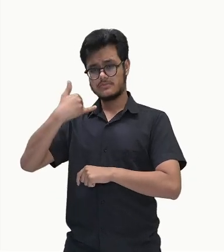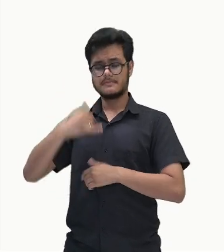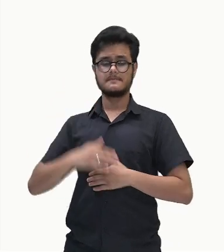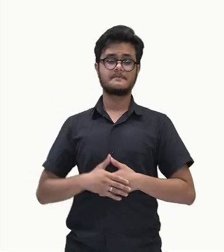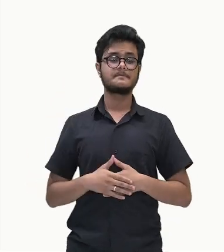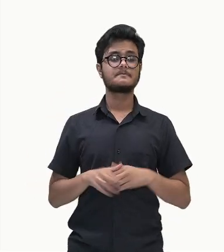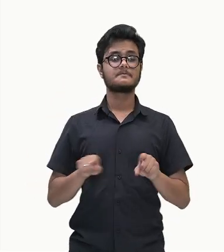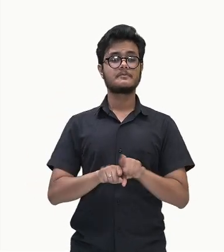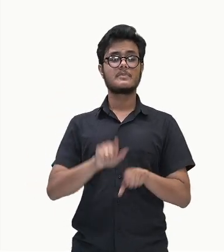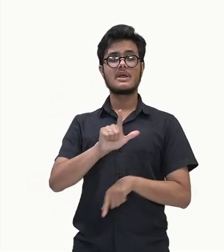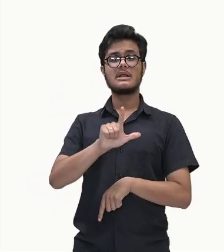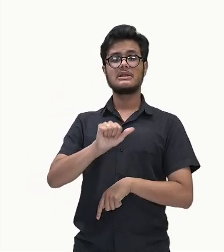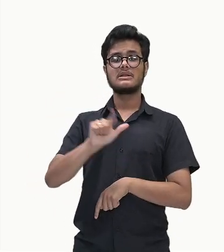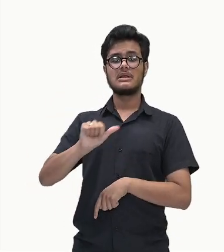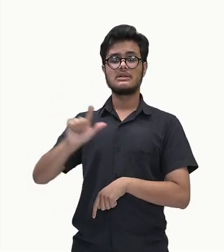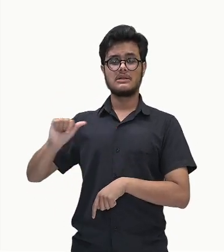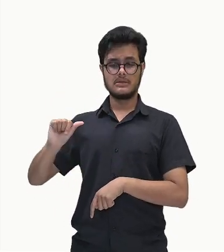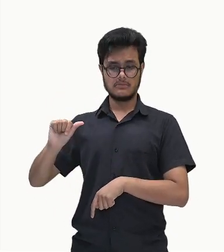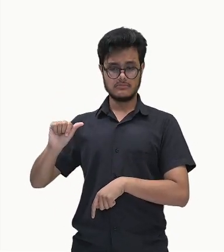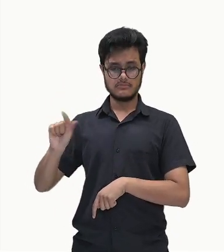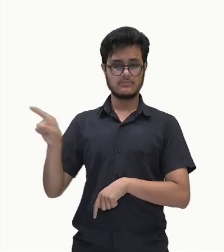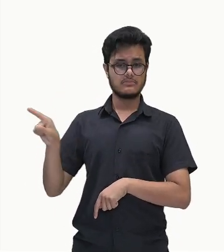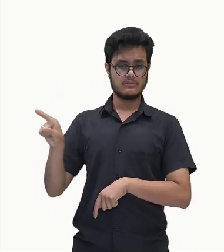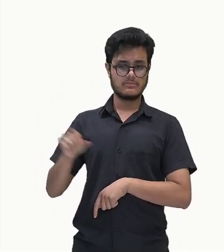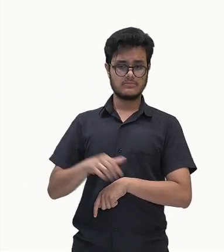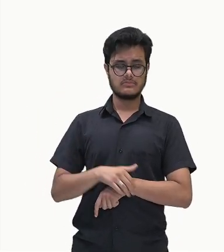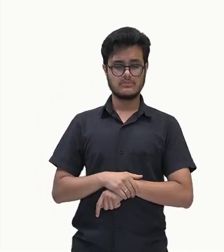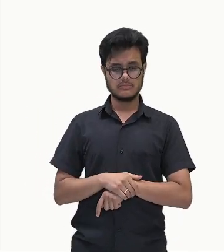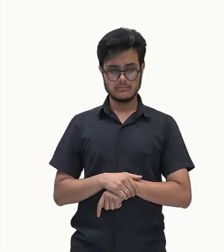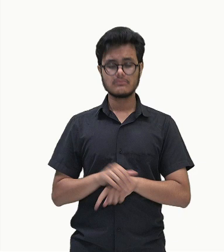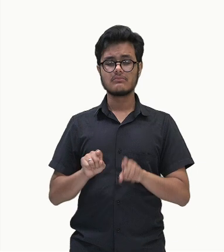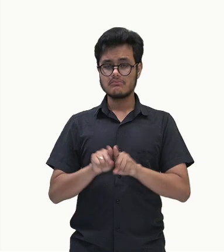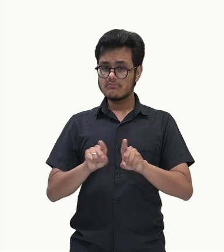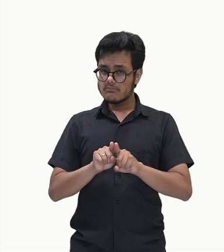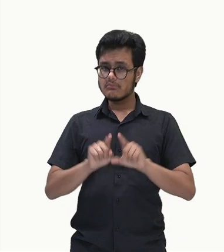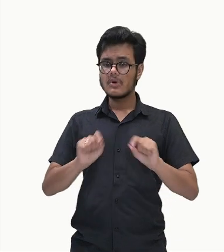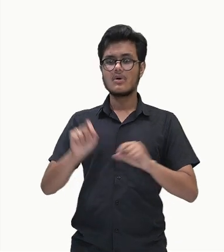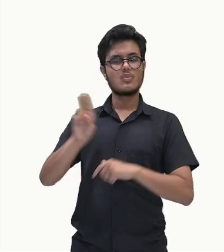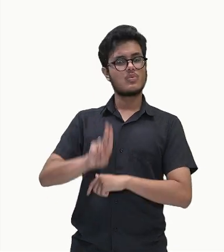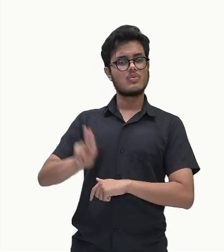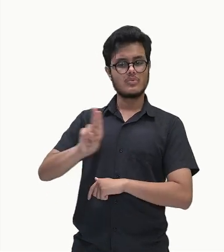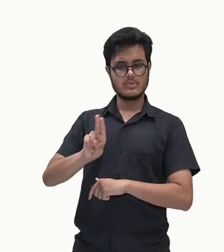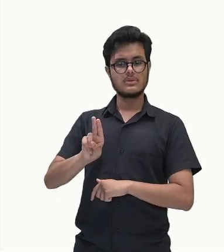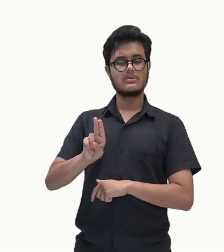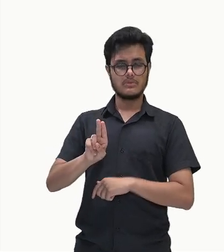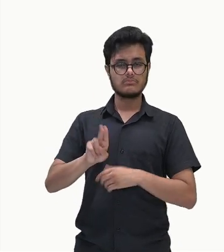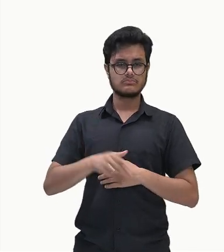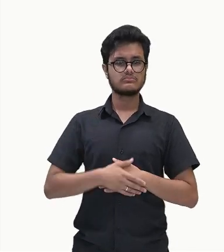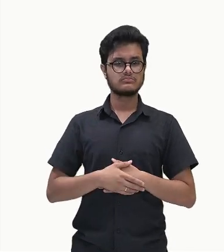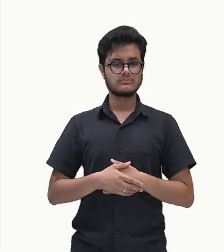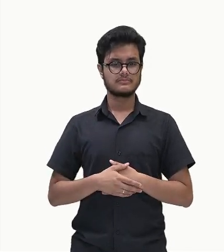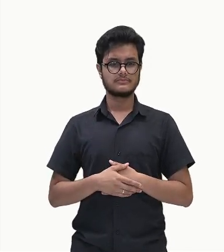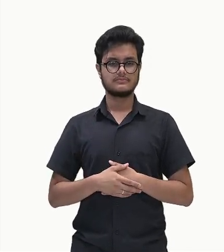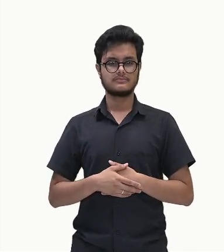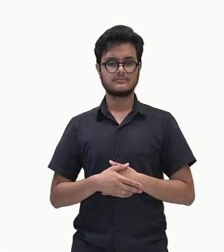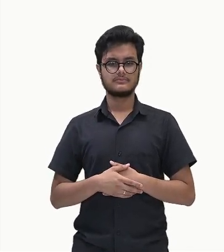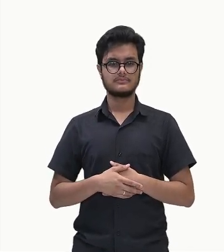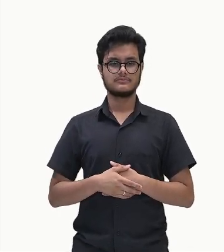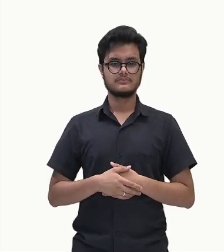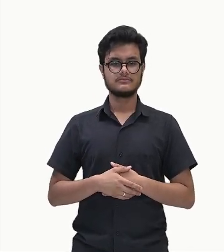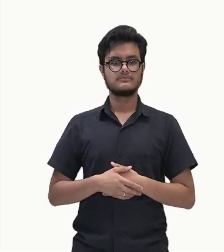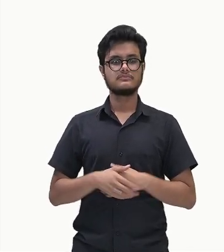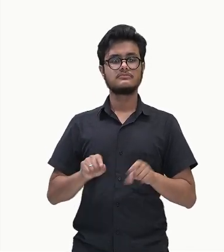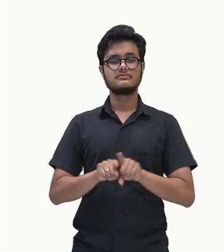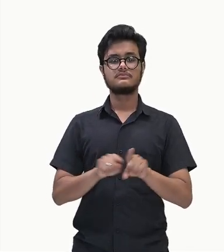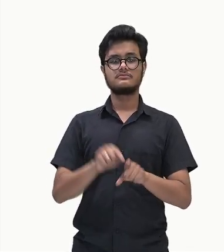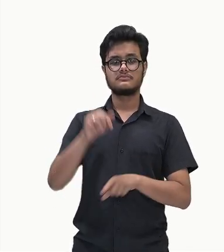podemos digitar as letras l l a la também vai ser um anagrama com as nossas 26 letras do